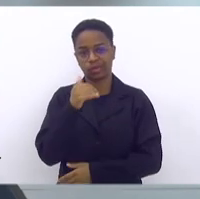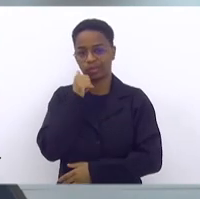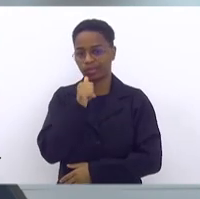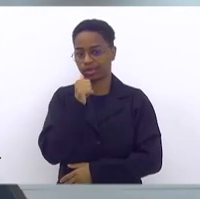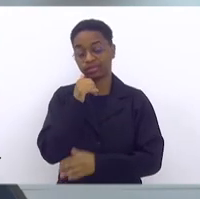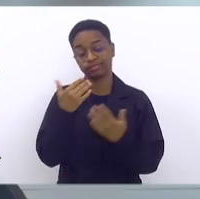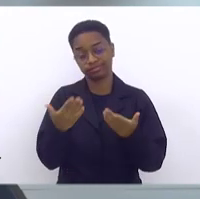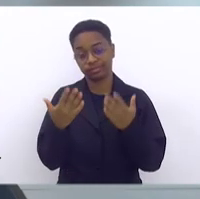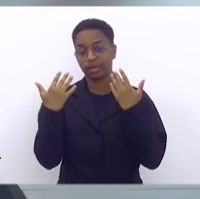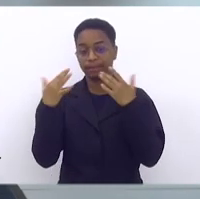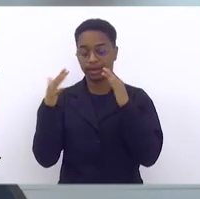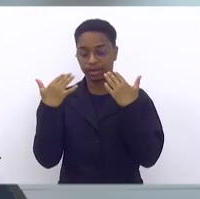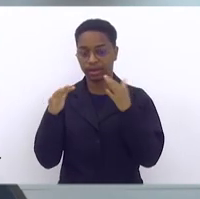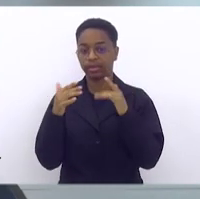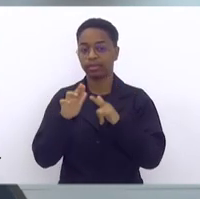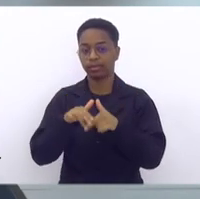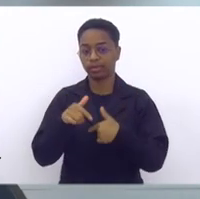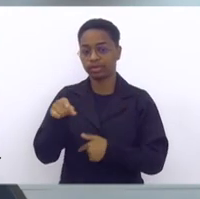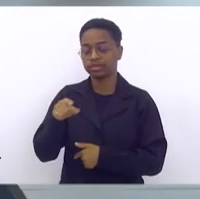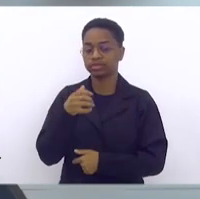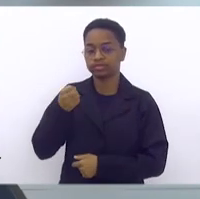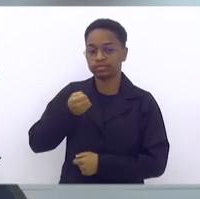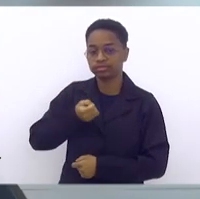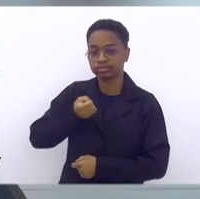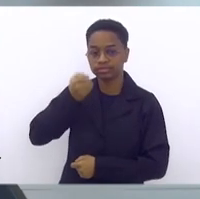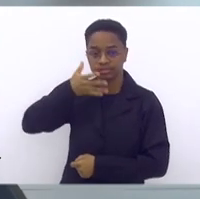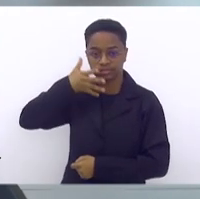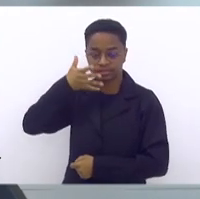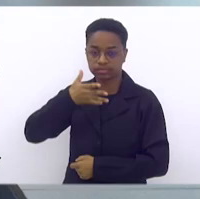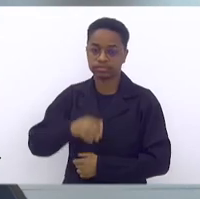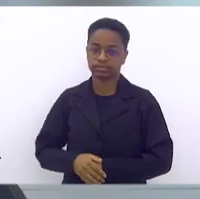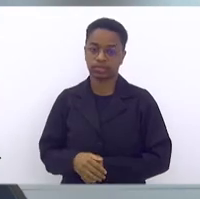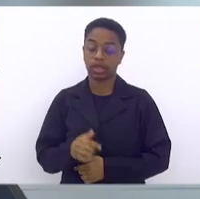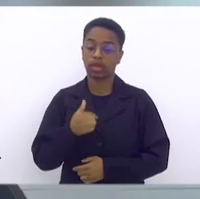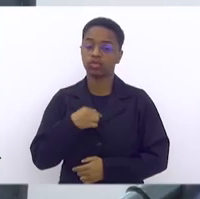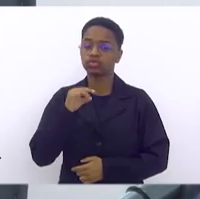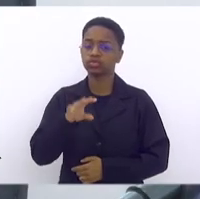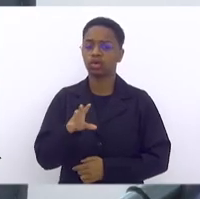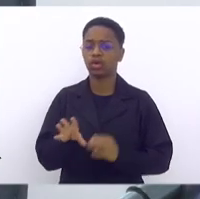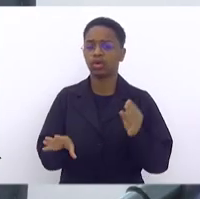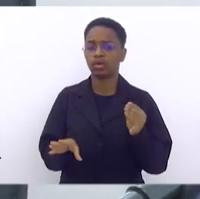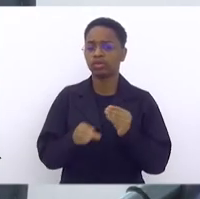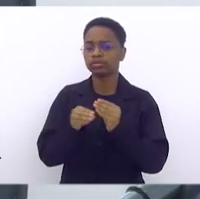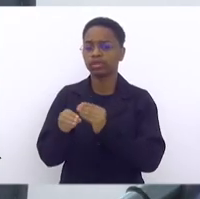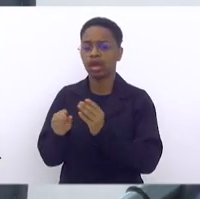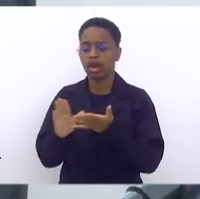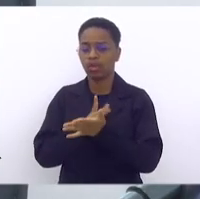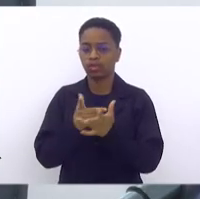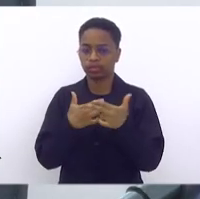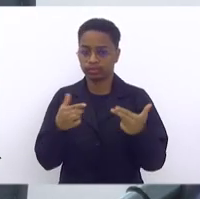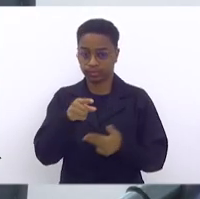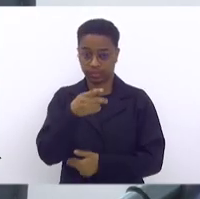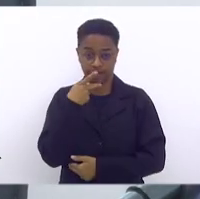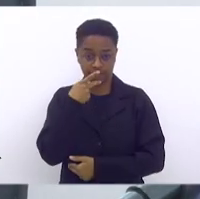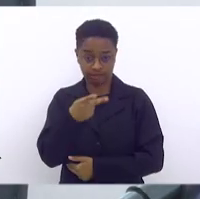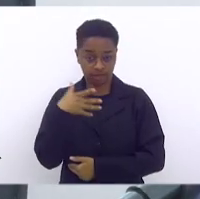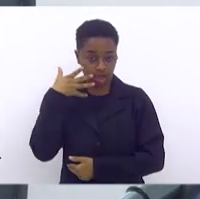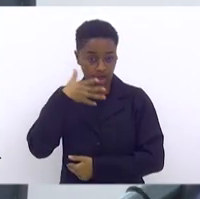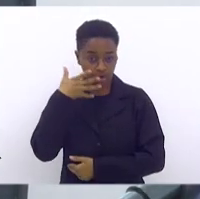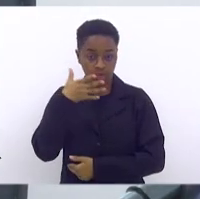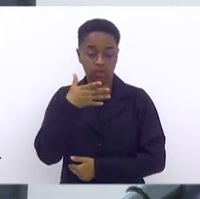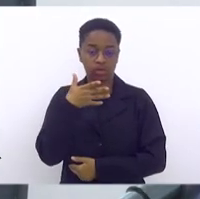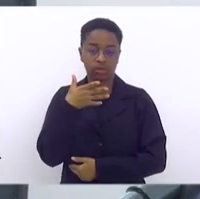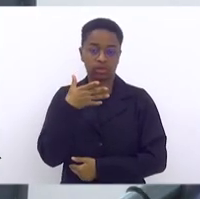E parabéns pela sua exposição. Só fazer algumas ponderações aqui. Na fala do Dr. Rafael, ele